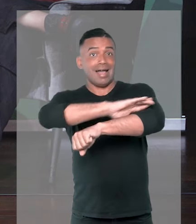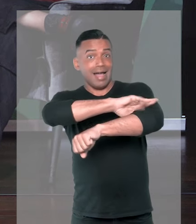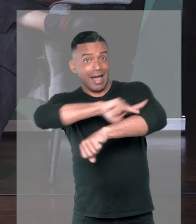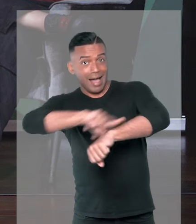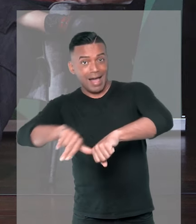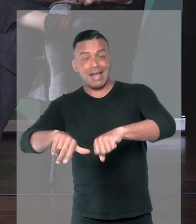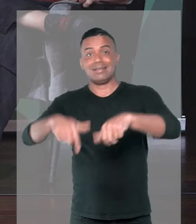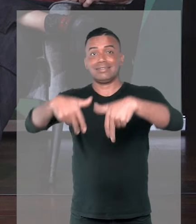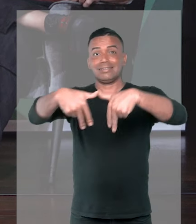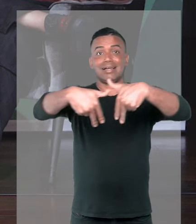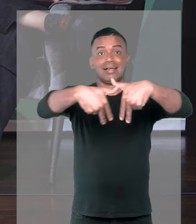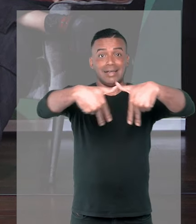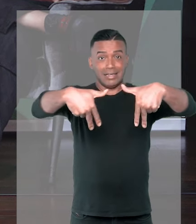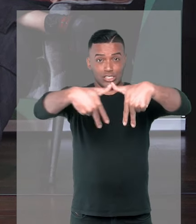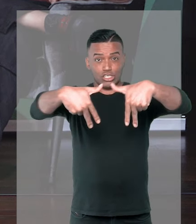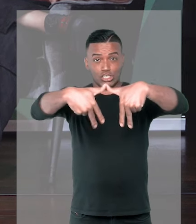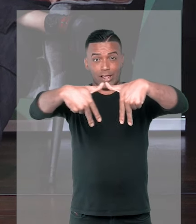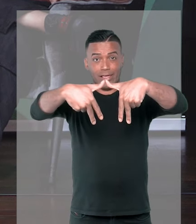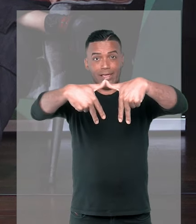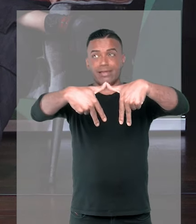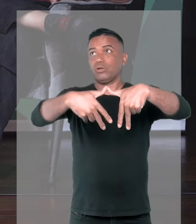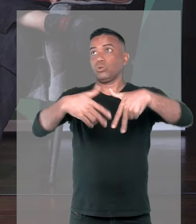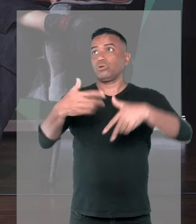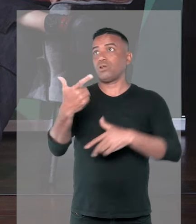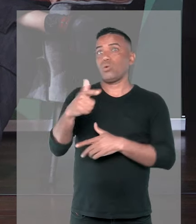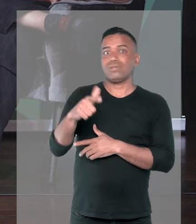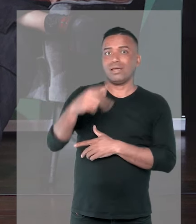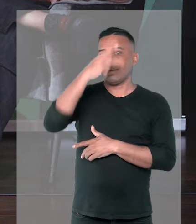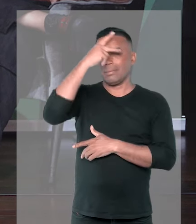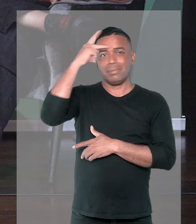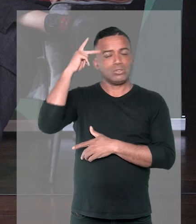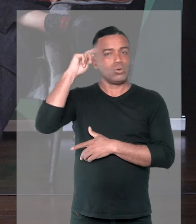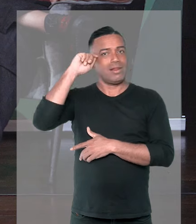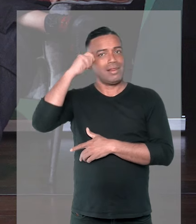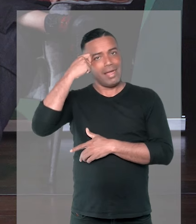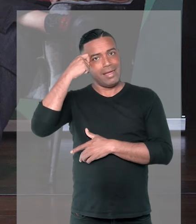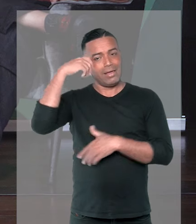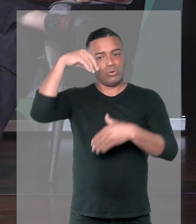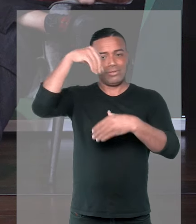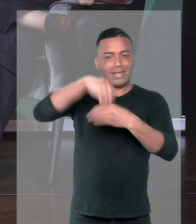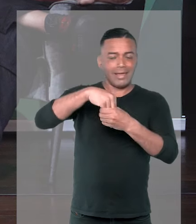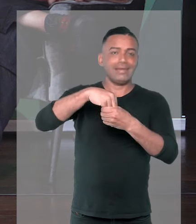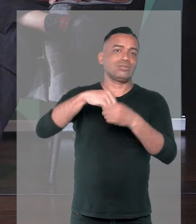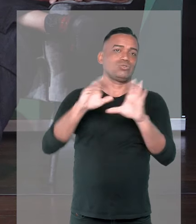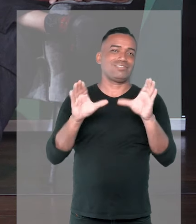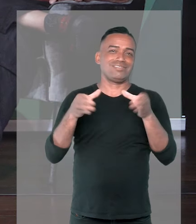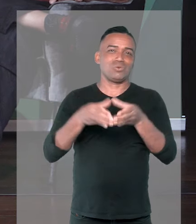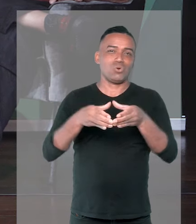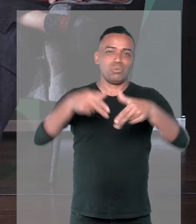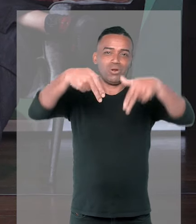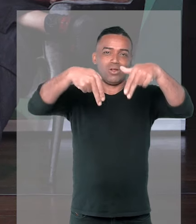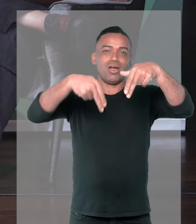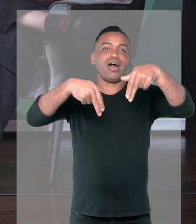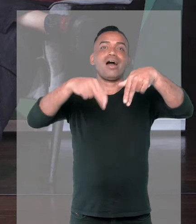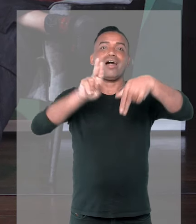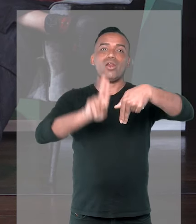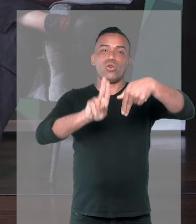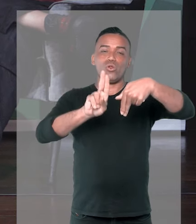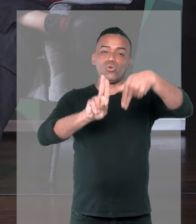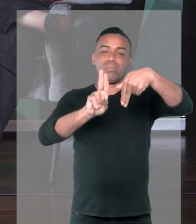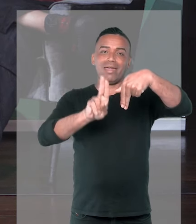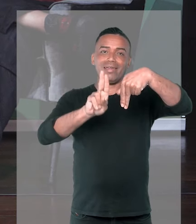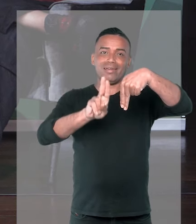comprovou que não existe nenhum negro nenhuma escala de direção entendeu a história como é que das Comunidades fazem